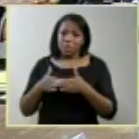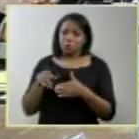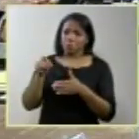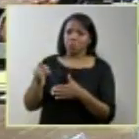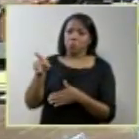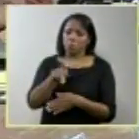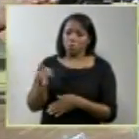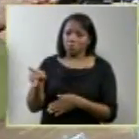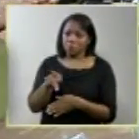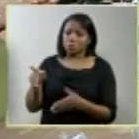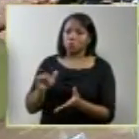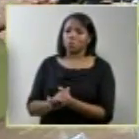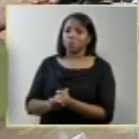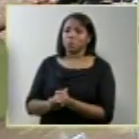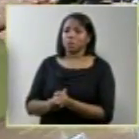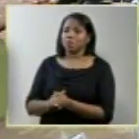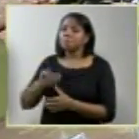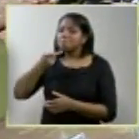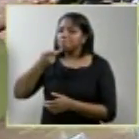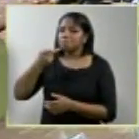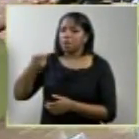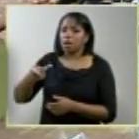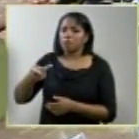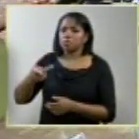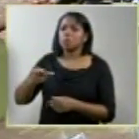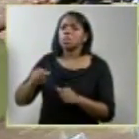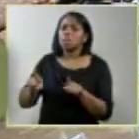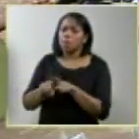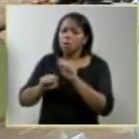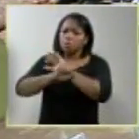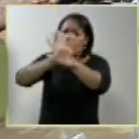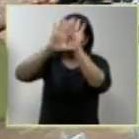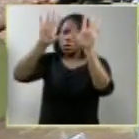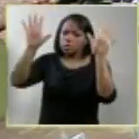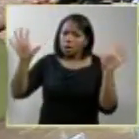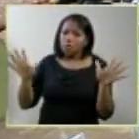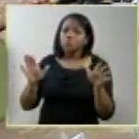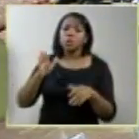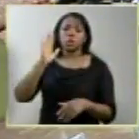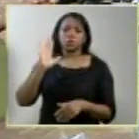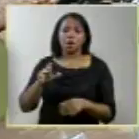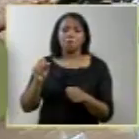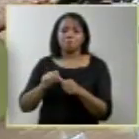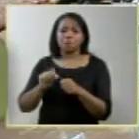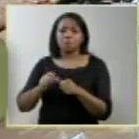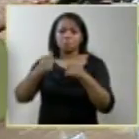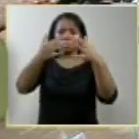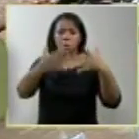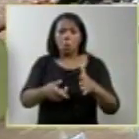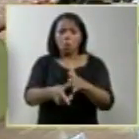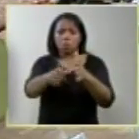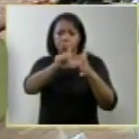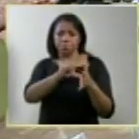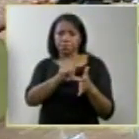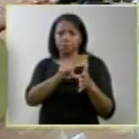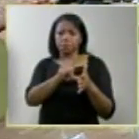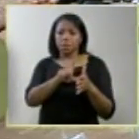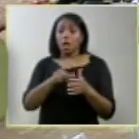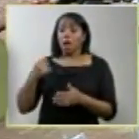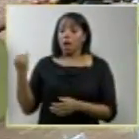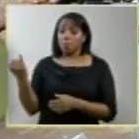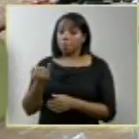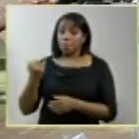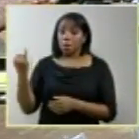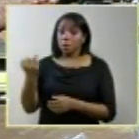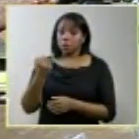que reafirmasse de uma maneira objetiva e com a precisão que já o fez, mas para remarcar a importância dessa